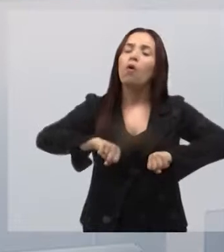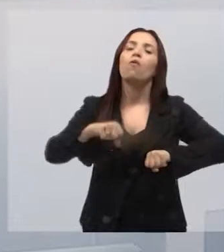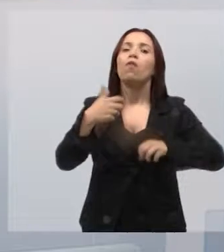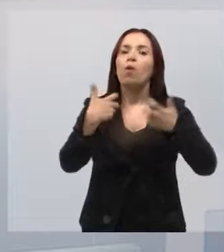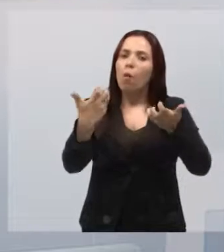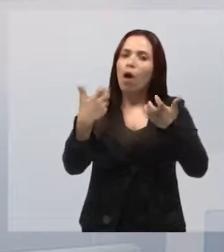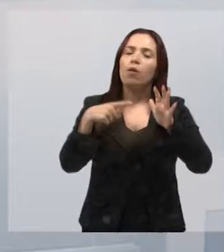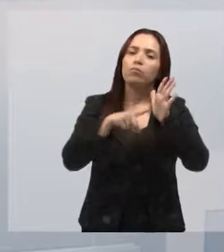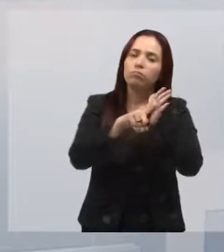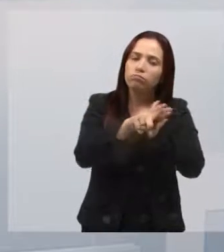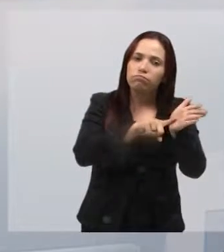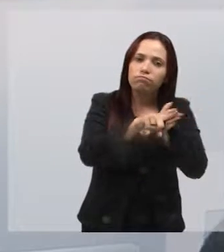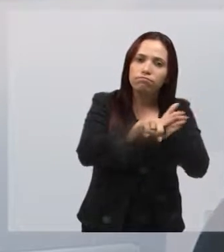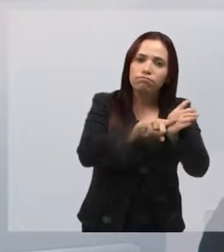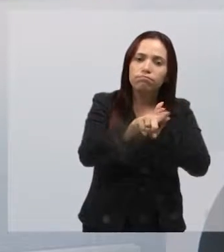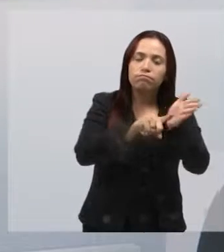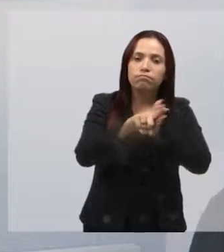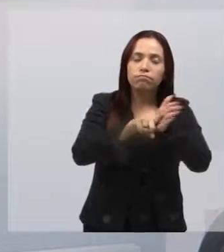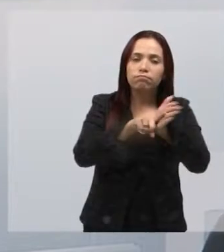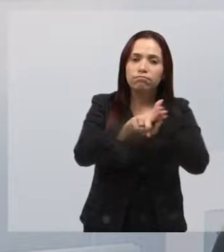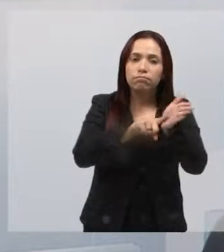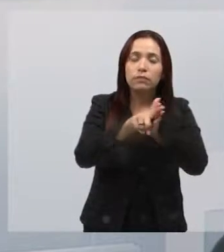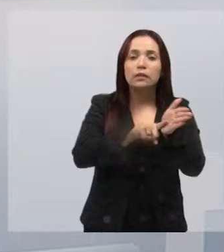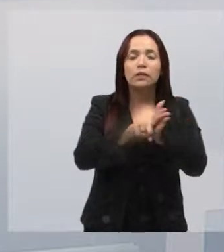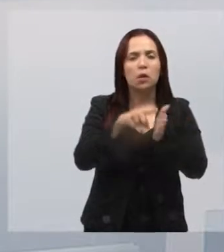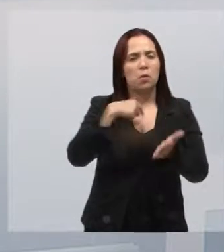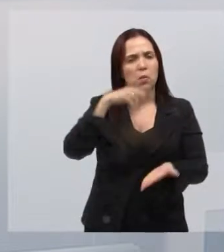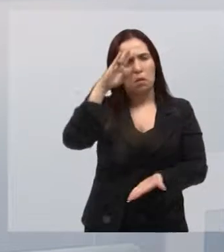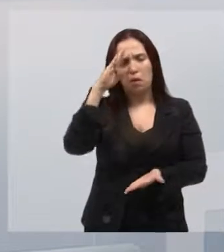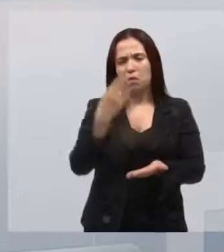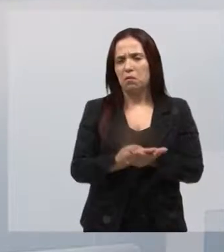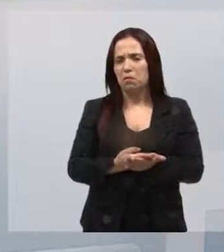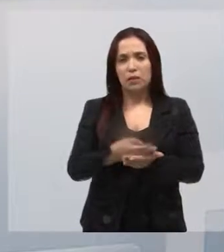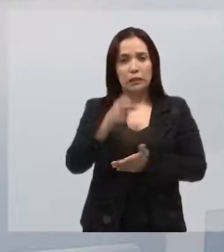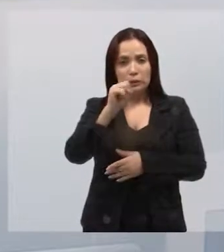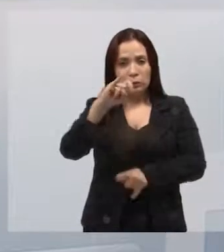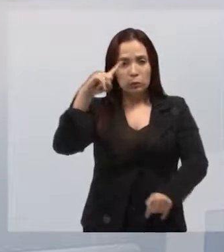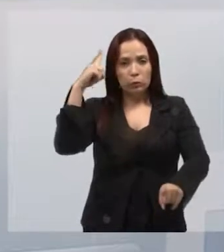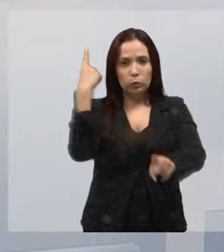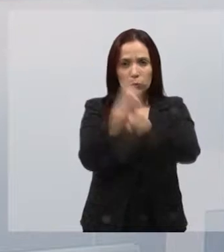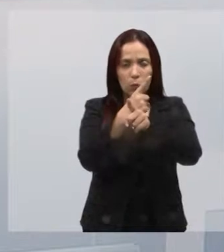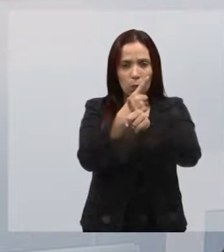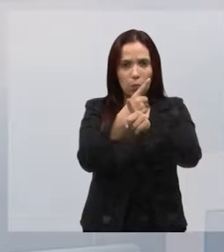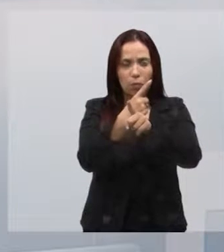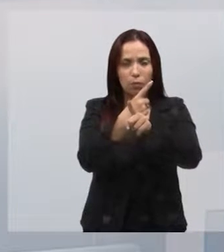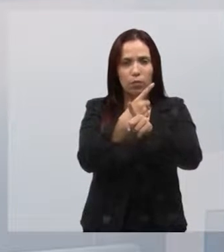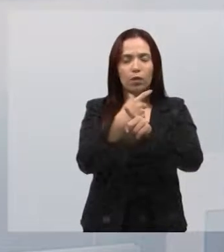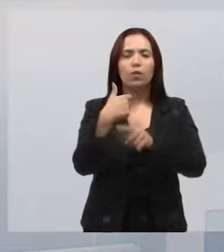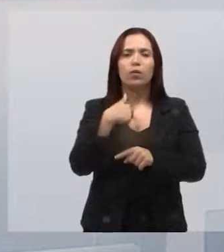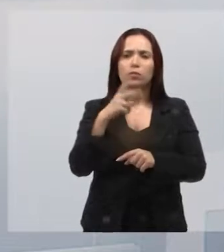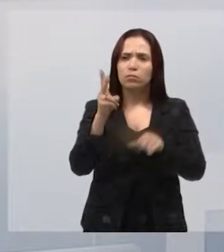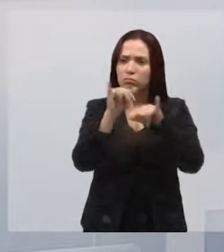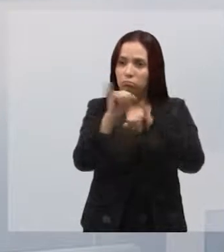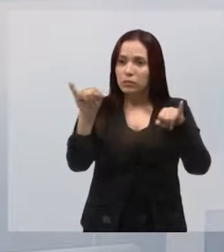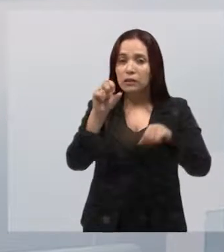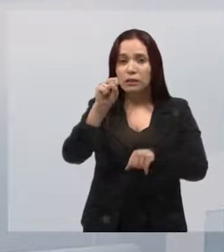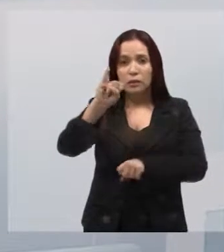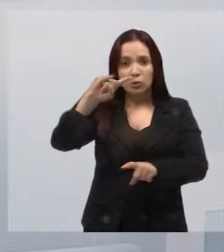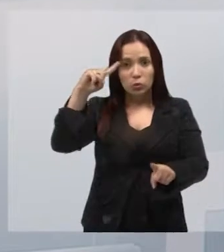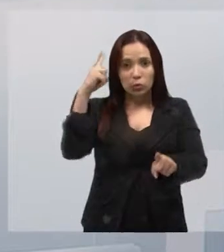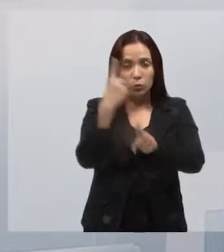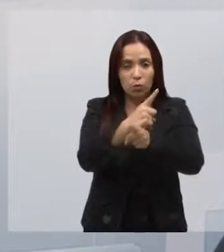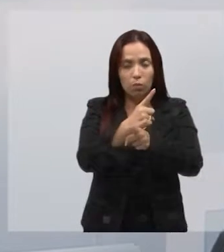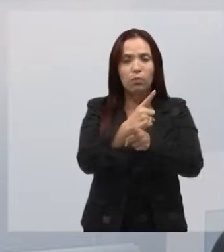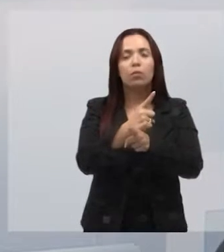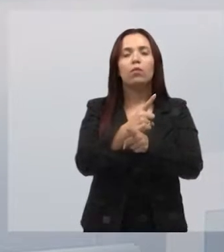as investigações e, porventura, que eu não acredito, ele seja condenado sempre digo isso para todos, seja condenado na primeira